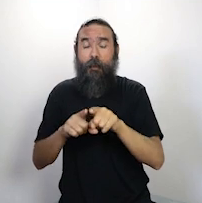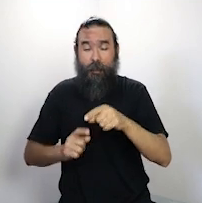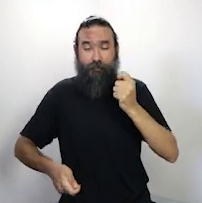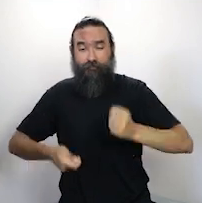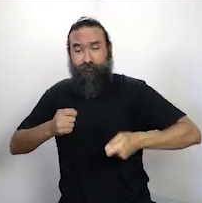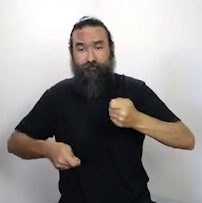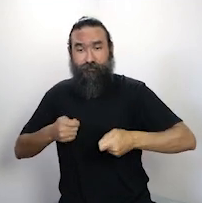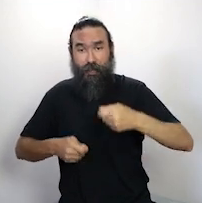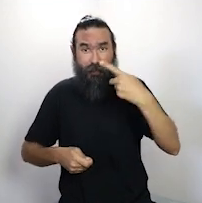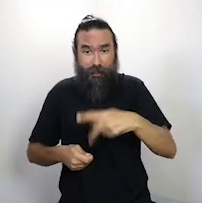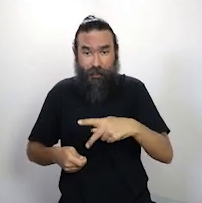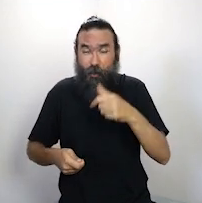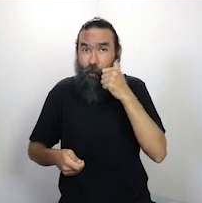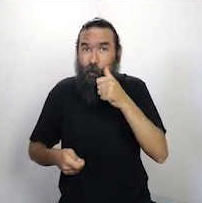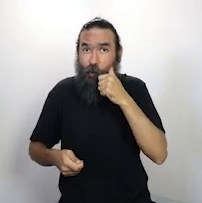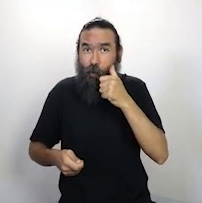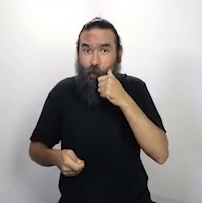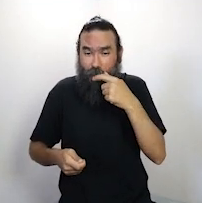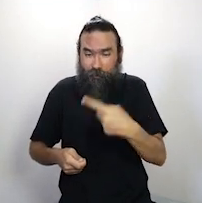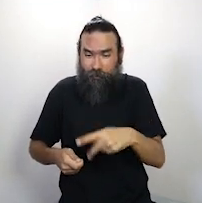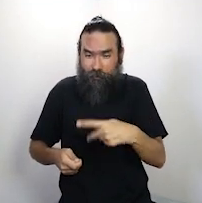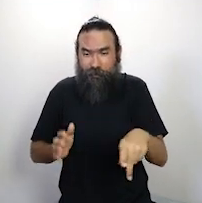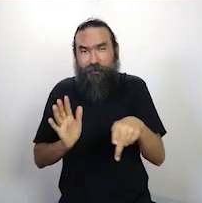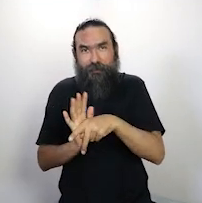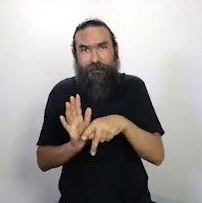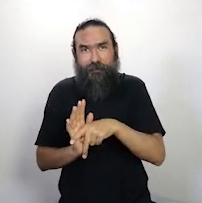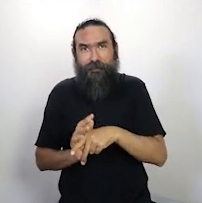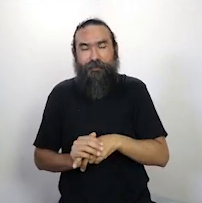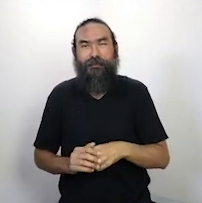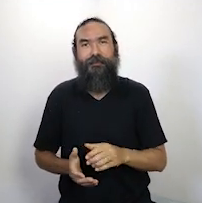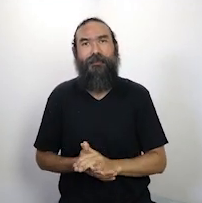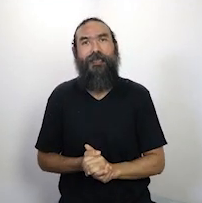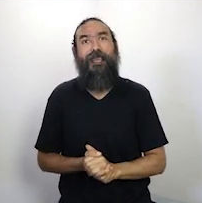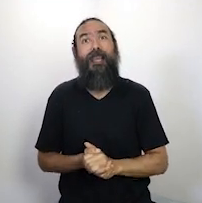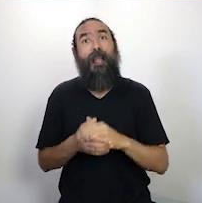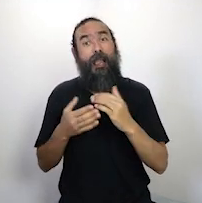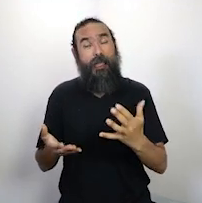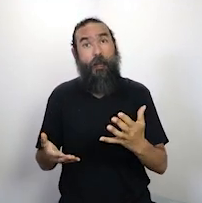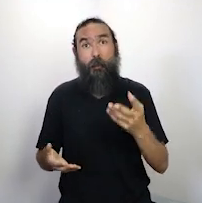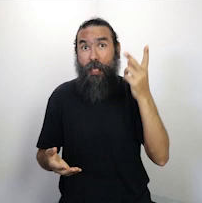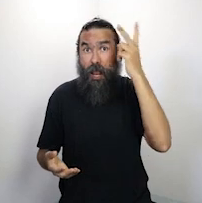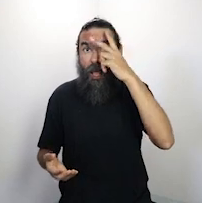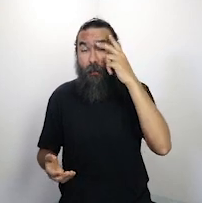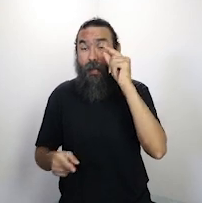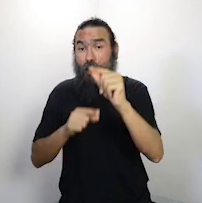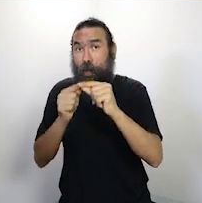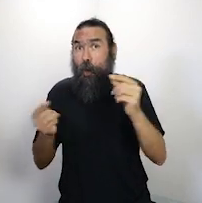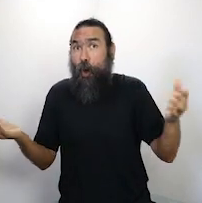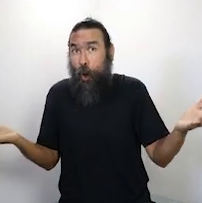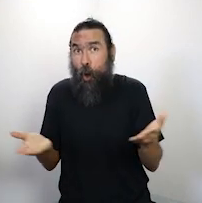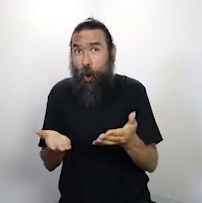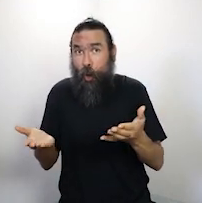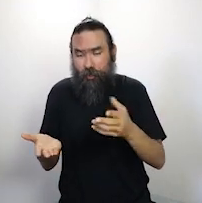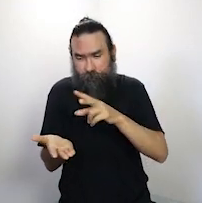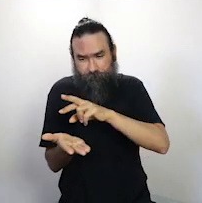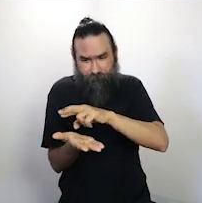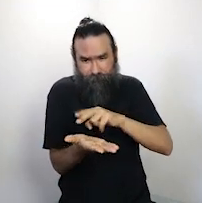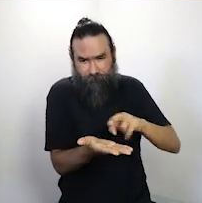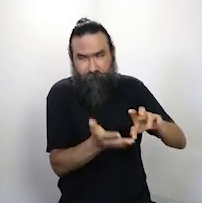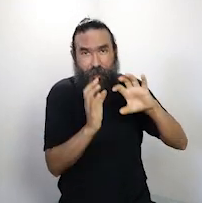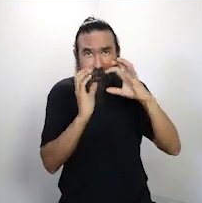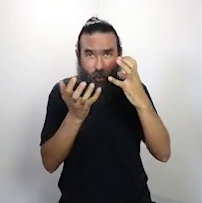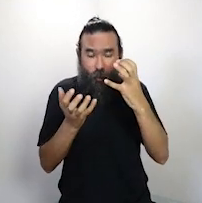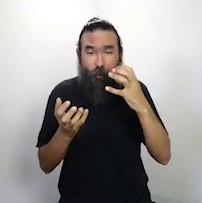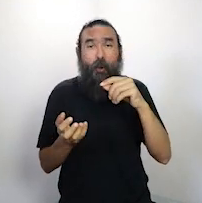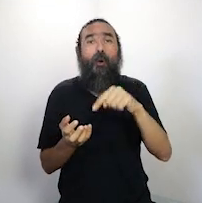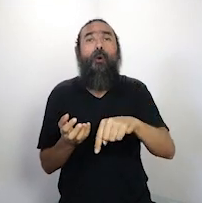Paraíso de Goiás, aqui pertinho da Casa de Cultura Cavaleiro de Jorge. É isso aí, Narelle. E lembrando, Narelle, que hoje, além disso tudo, é o